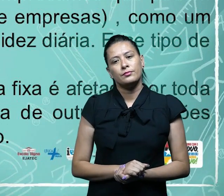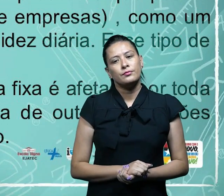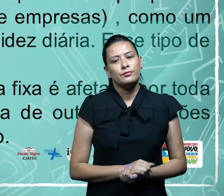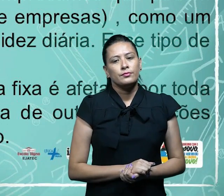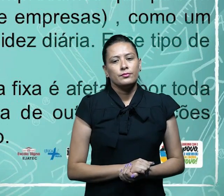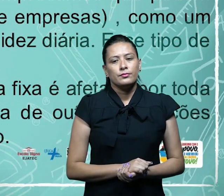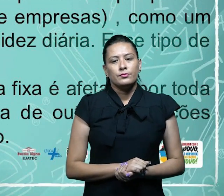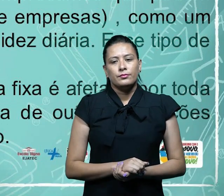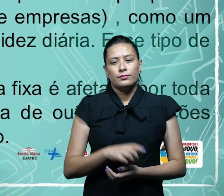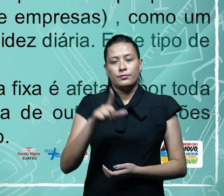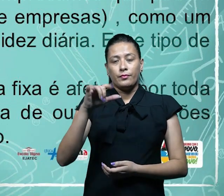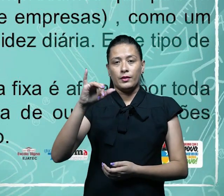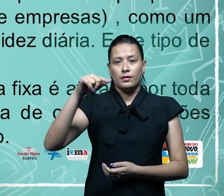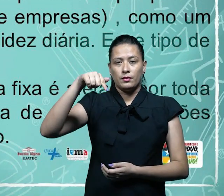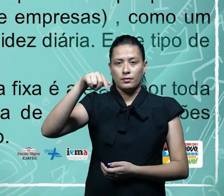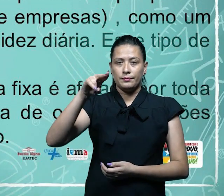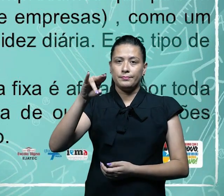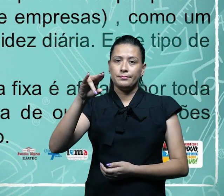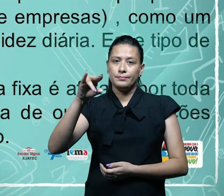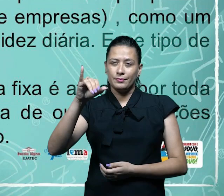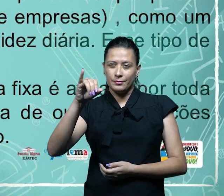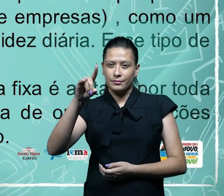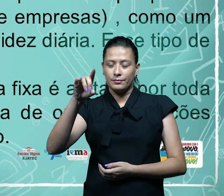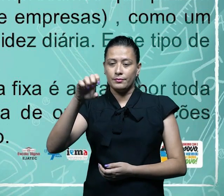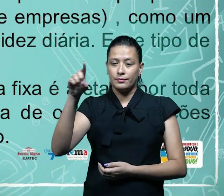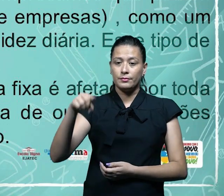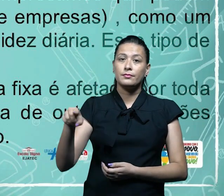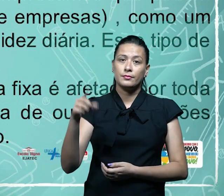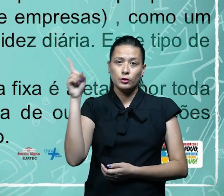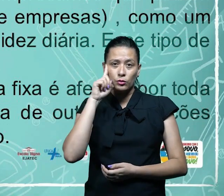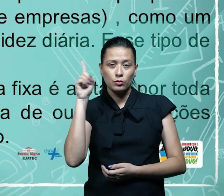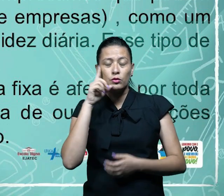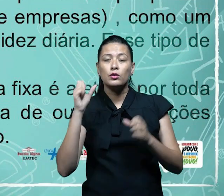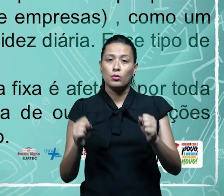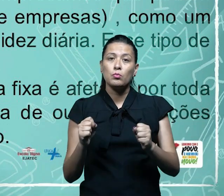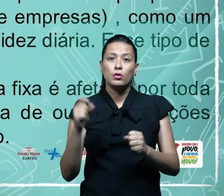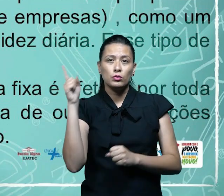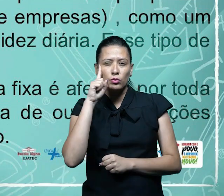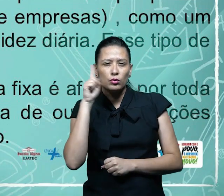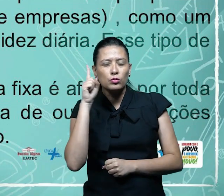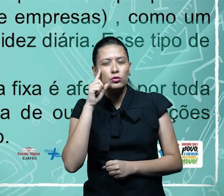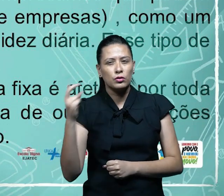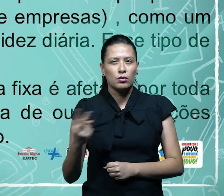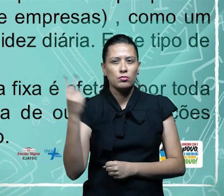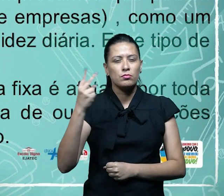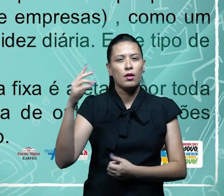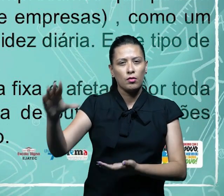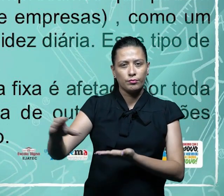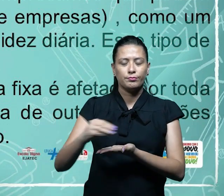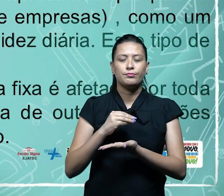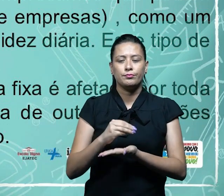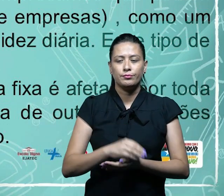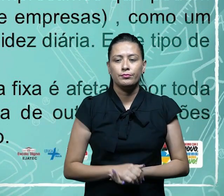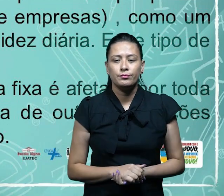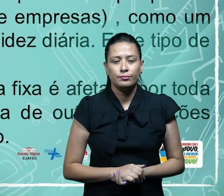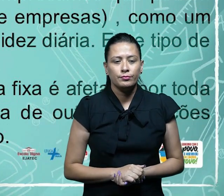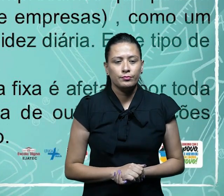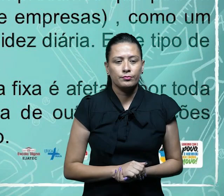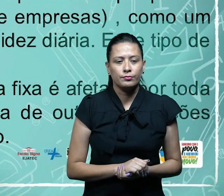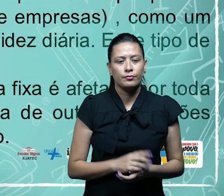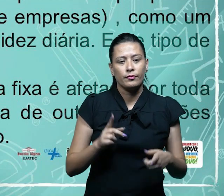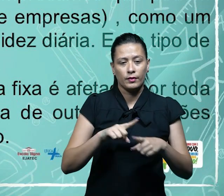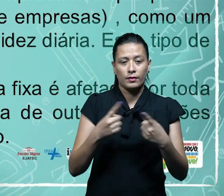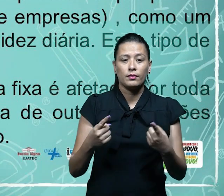bancário de liquidez diária, ou seja, eu posso todo dia retirar um valor desse investimento, ele tem uma liquidez todo dia. Esse